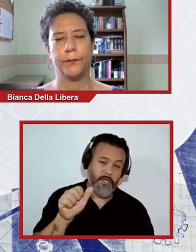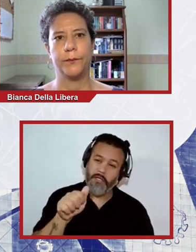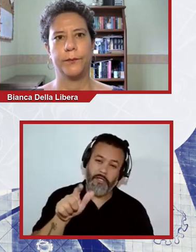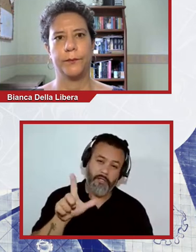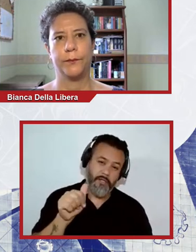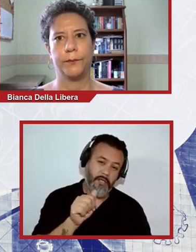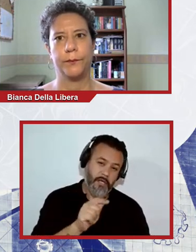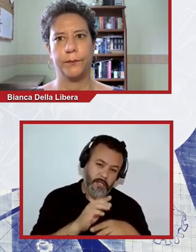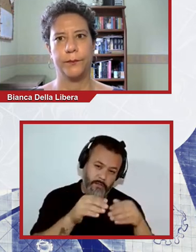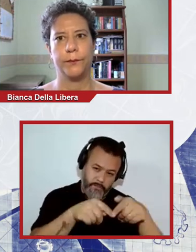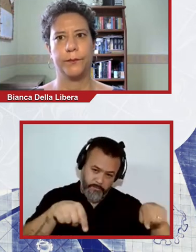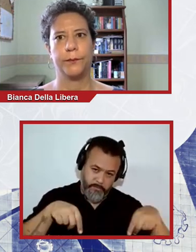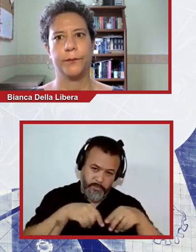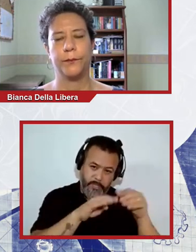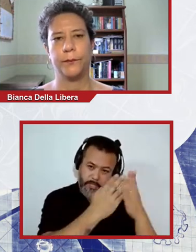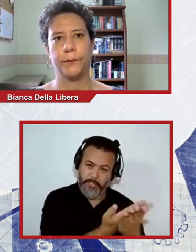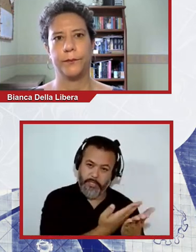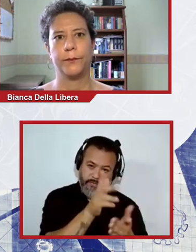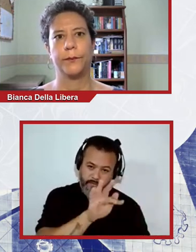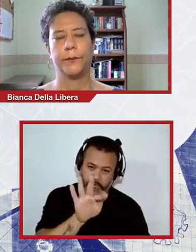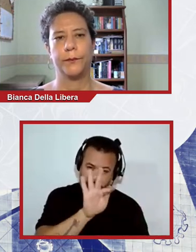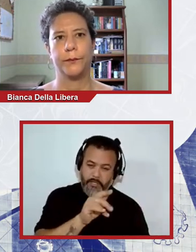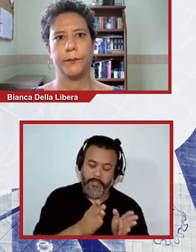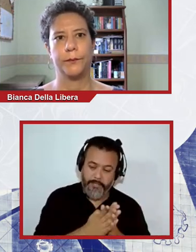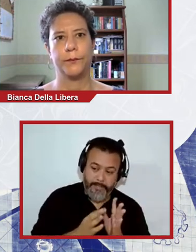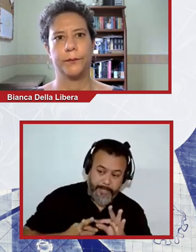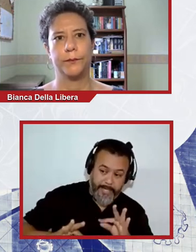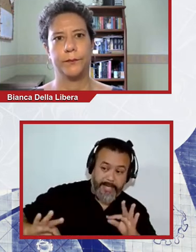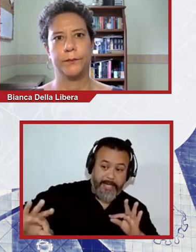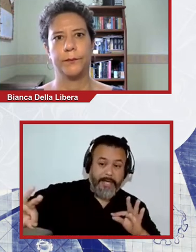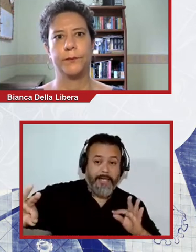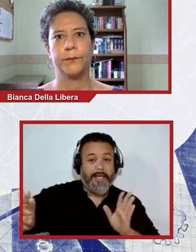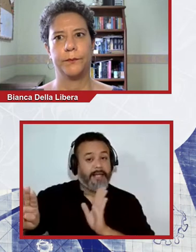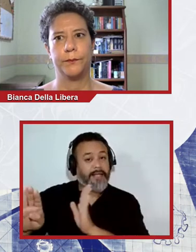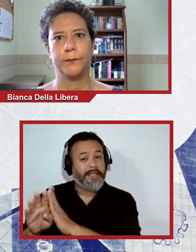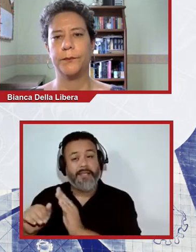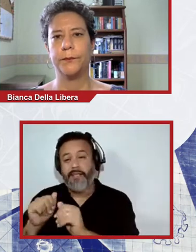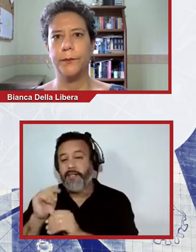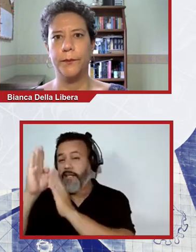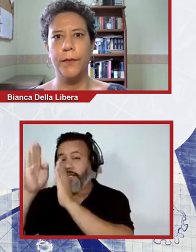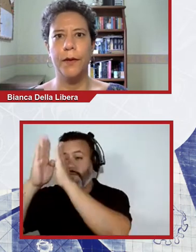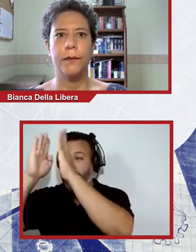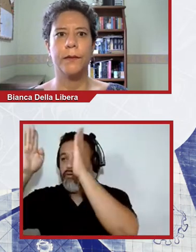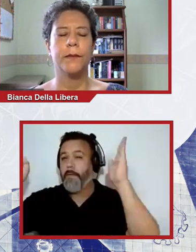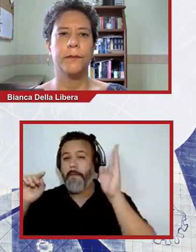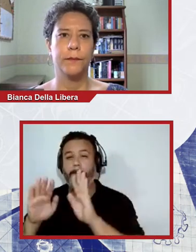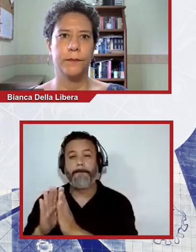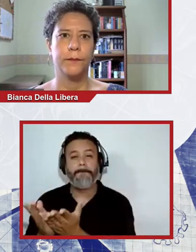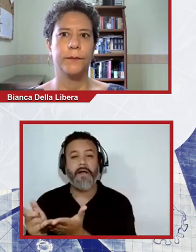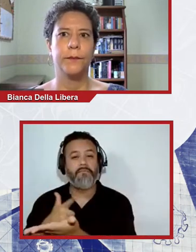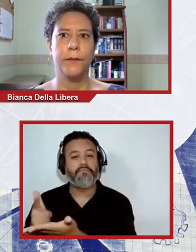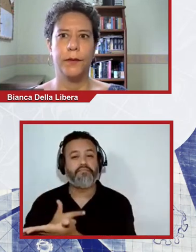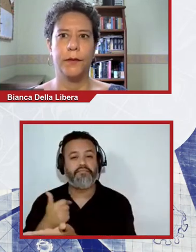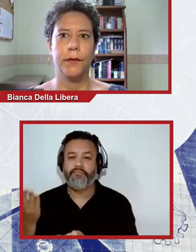barreiras que eu posso citar, assim, resumidamente, que eles